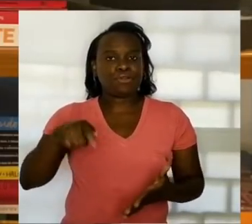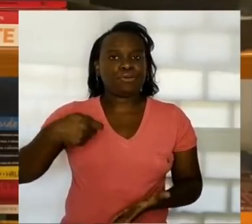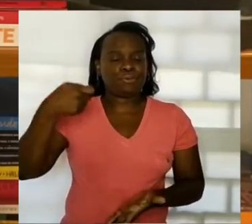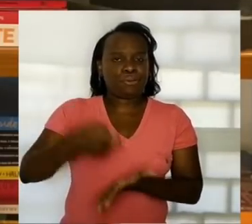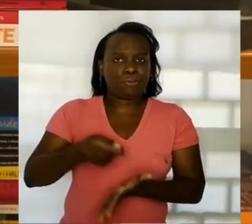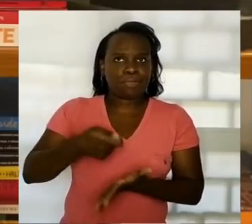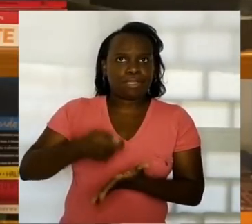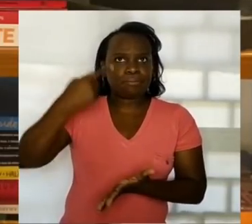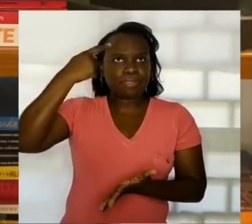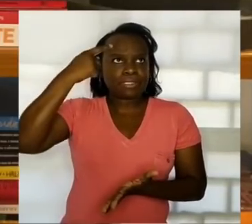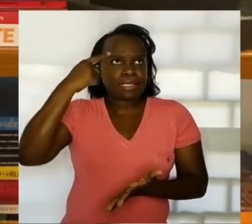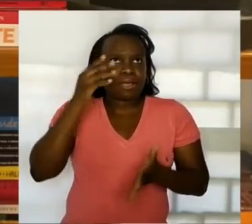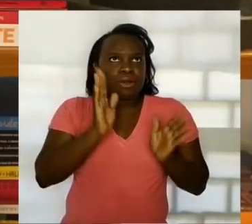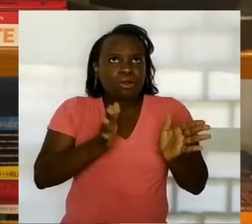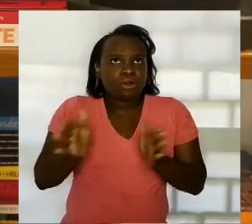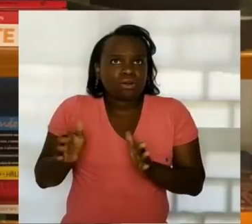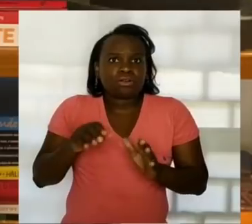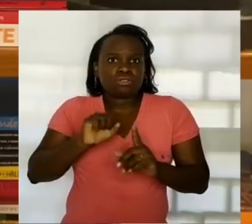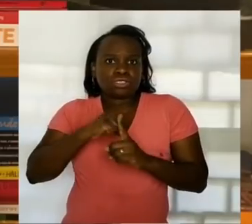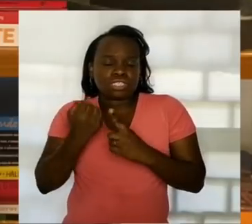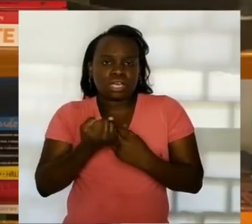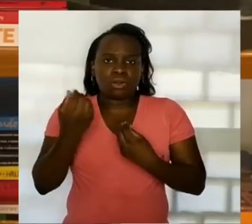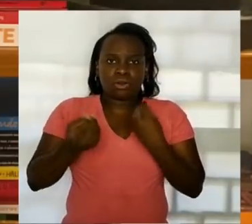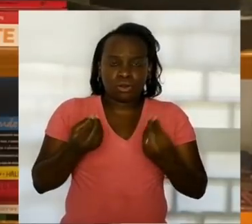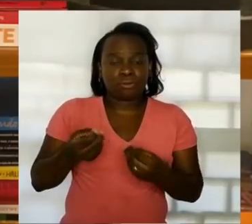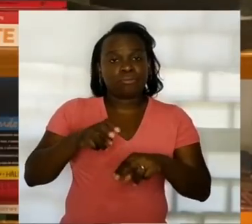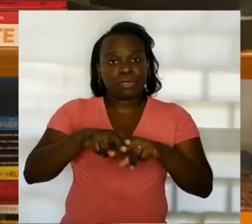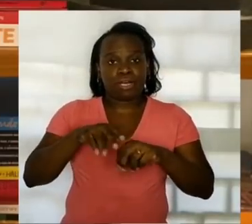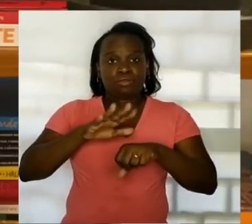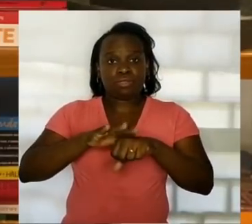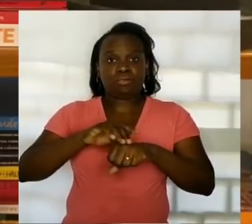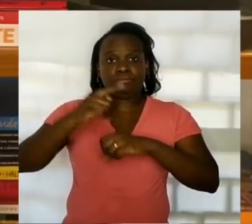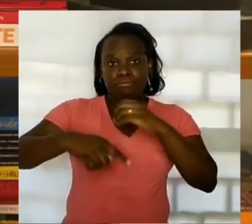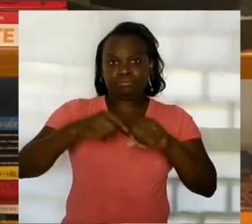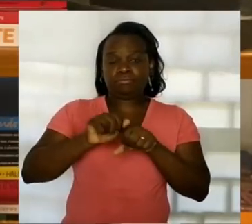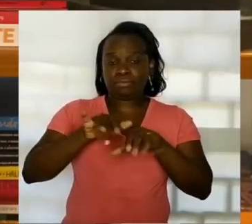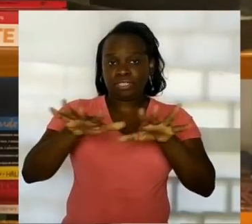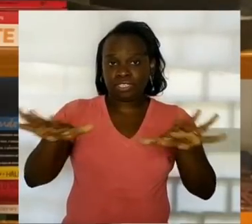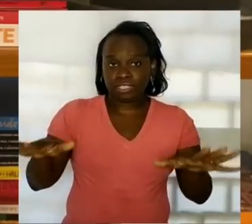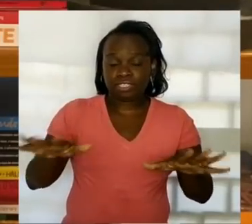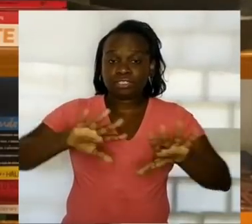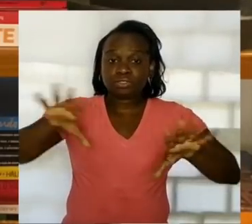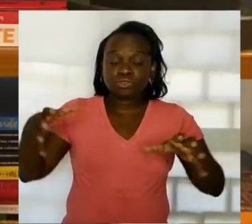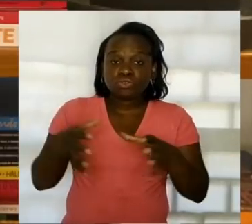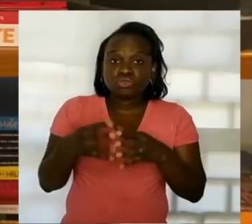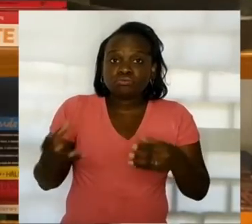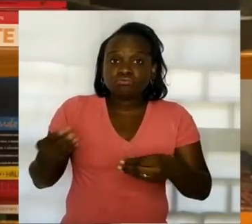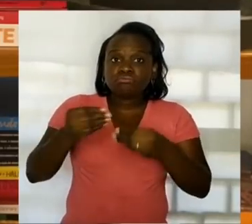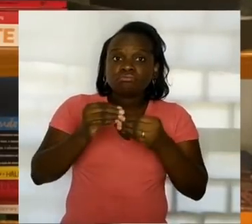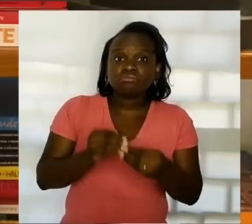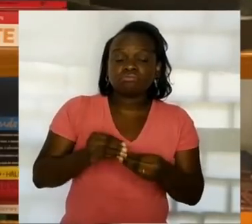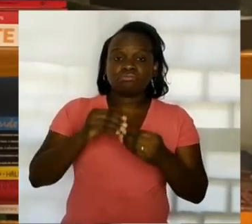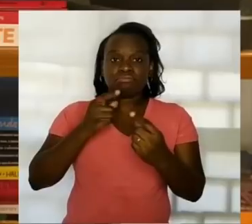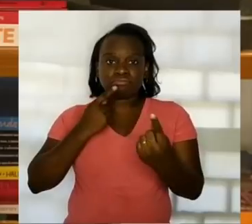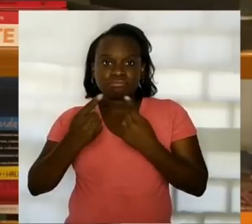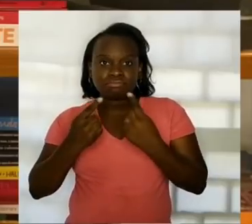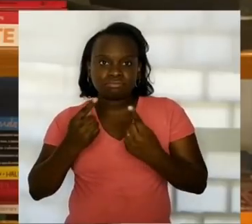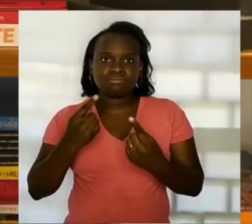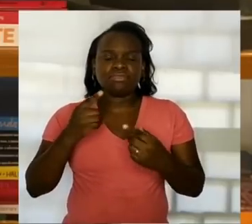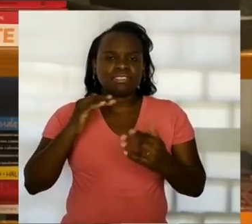a repensar nossa organização social, como é o da pandemia, a construção coletiva e o diálogo devem